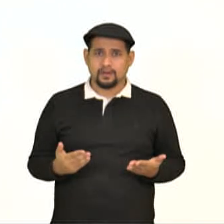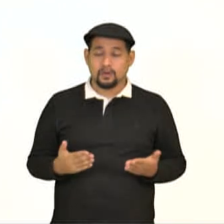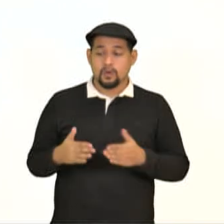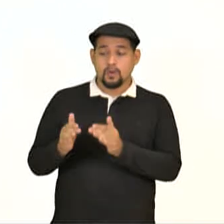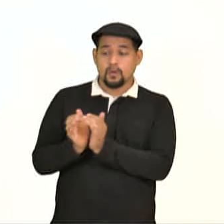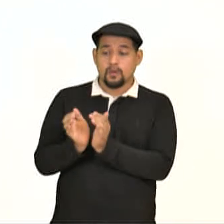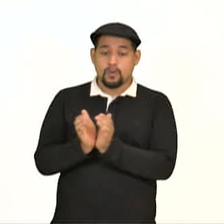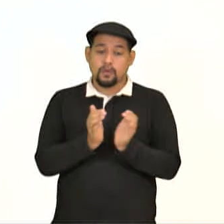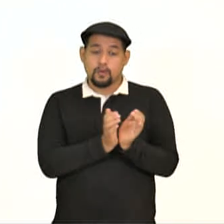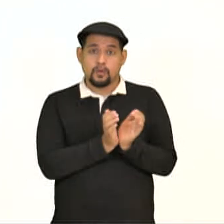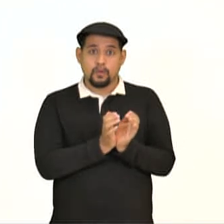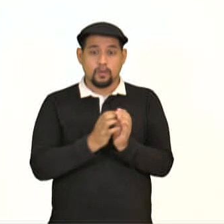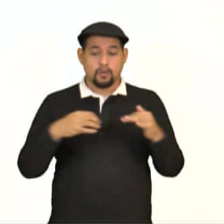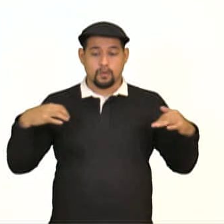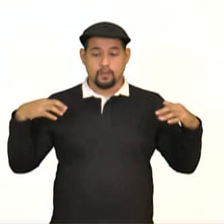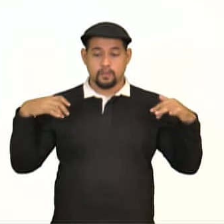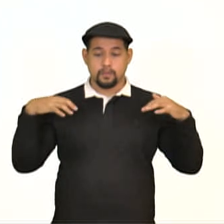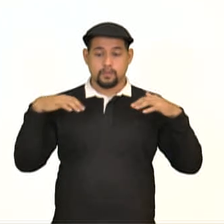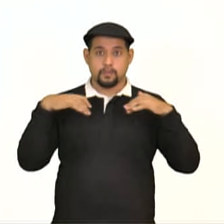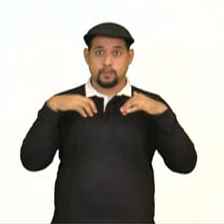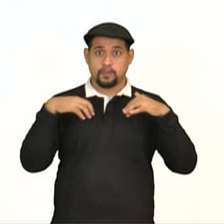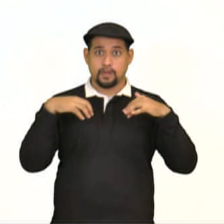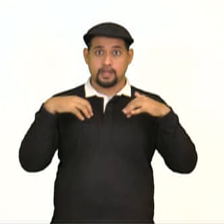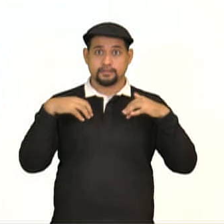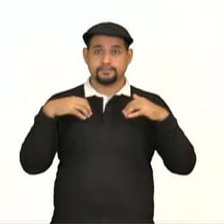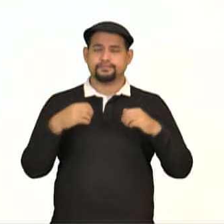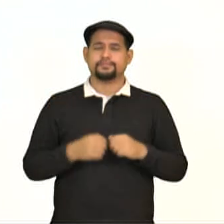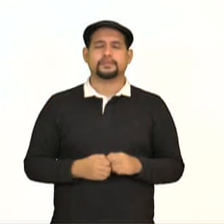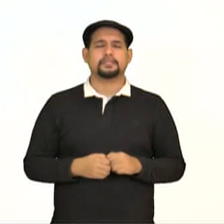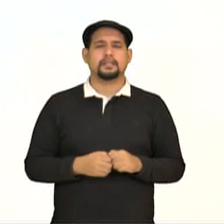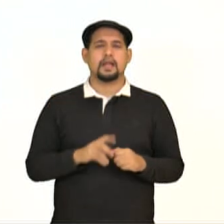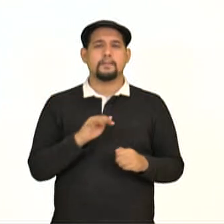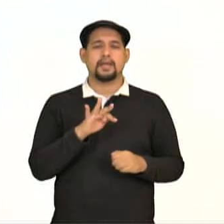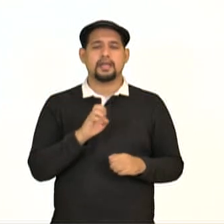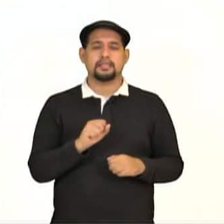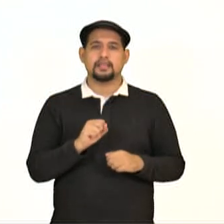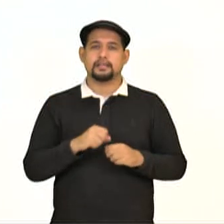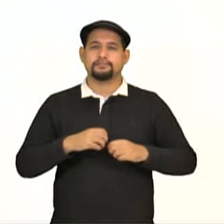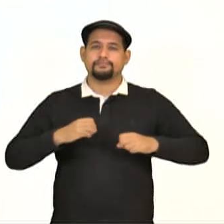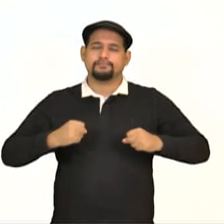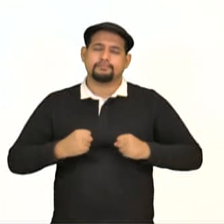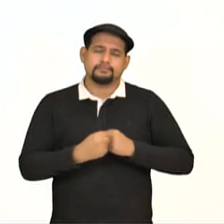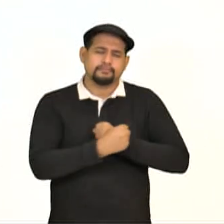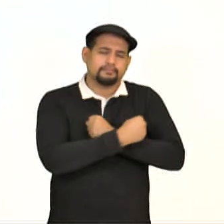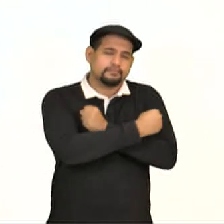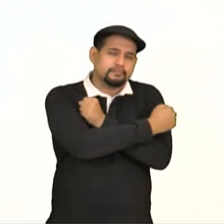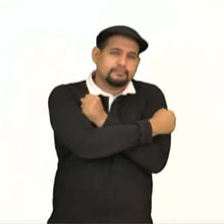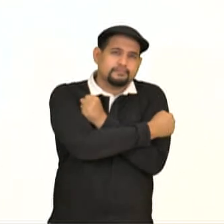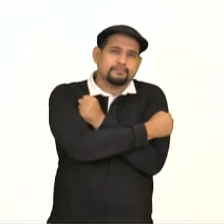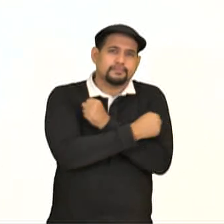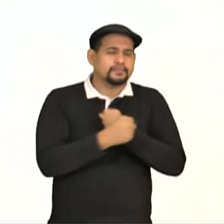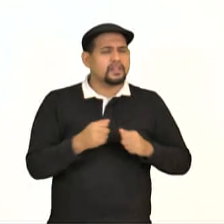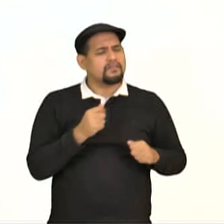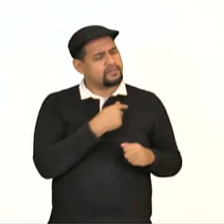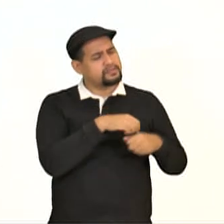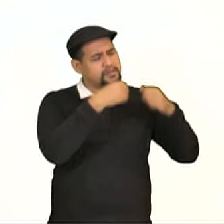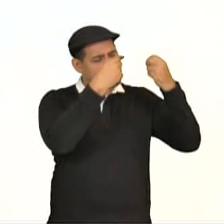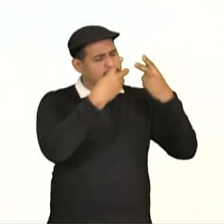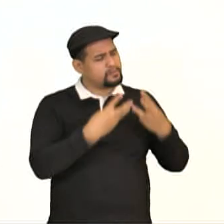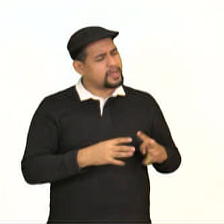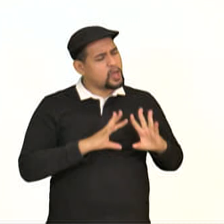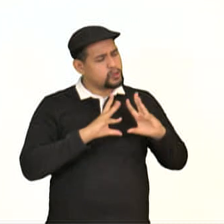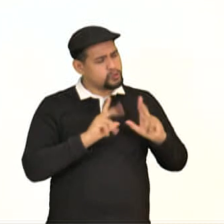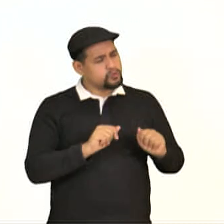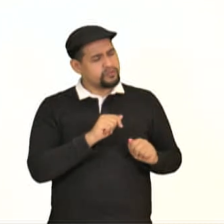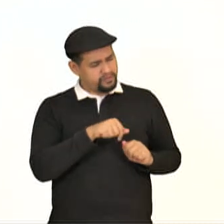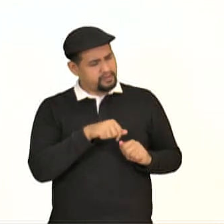estão entrando em campo. Beth agarrou-se ao braço de Márcio. Você vai me explicar tudo, não